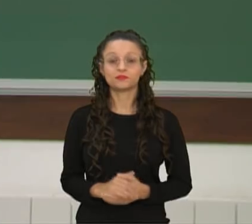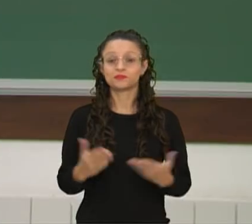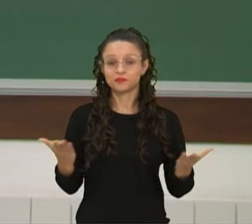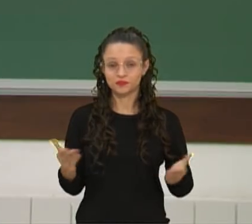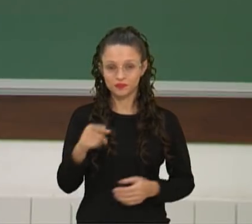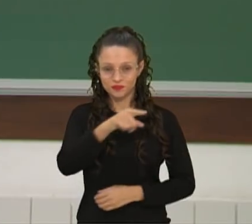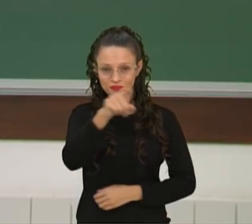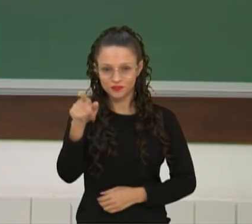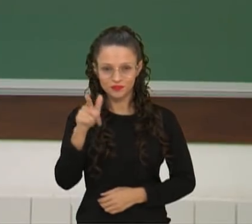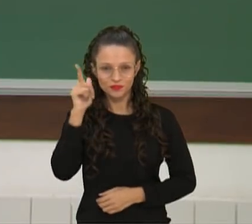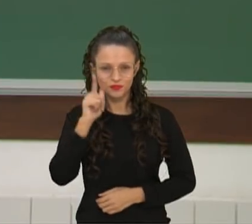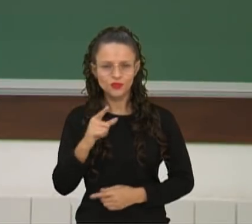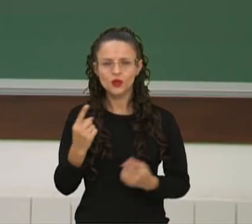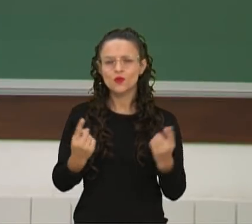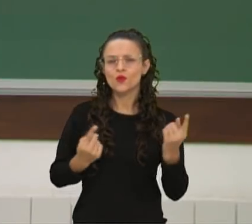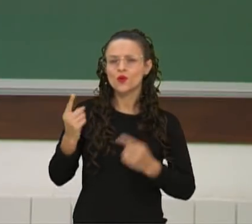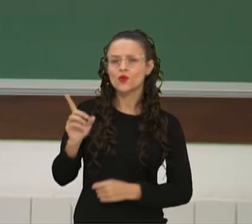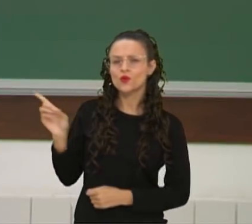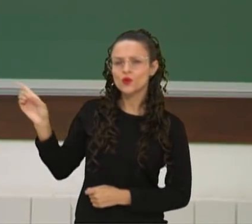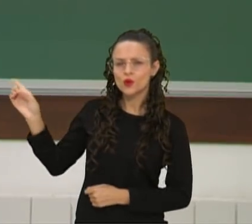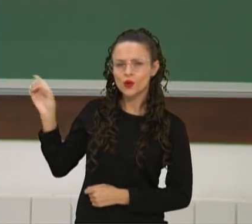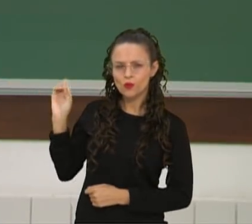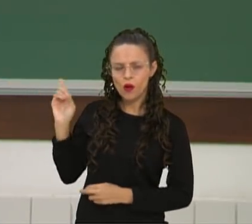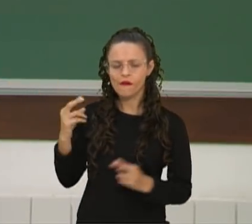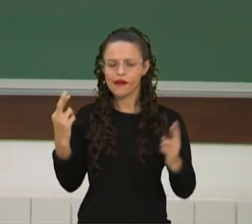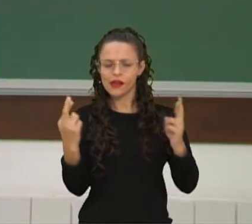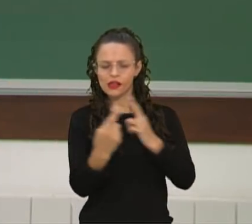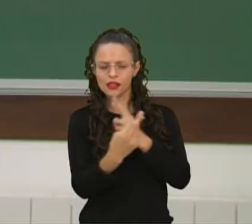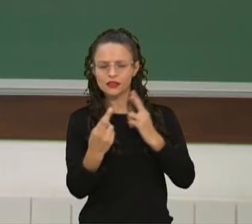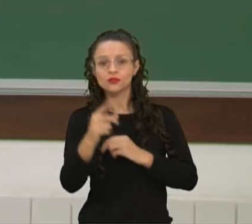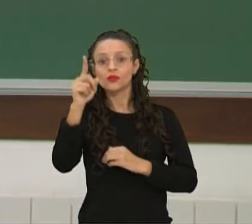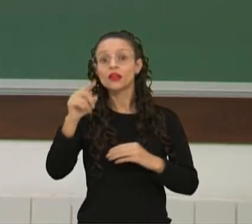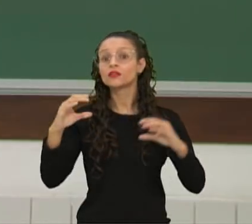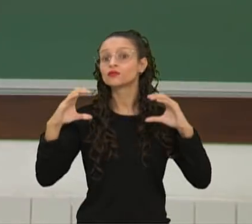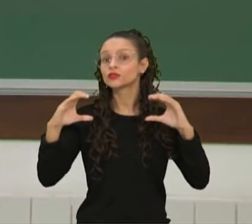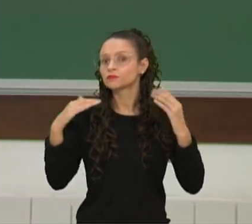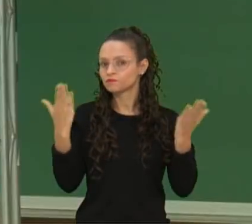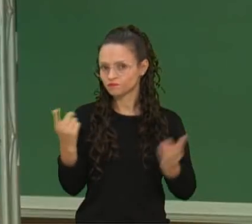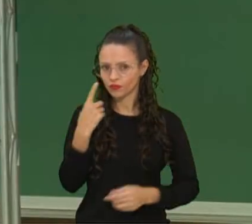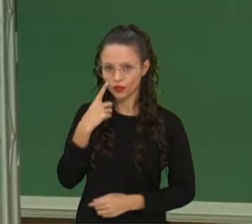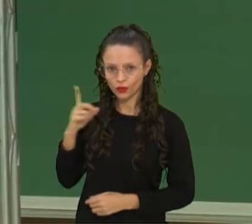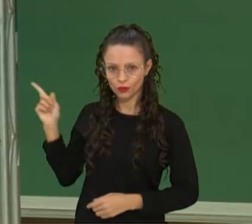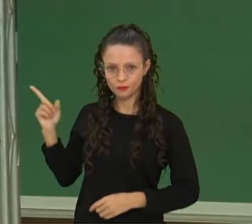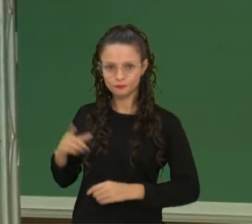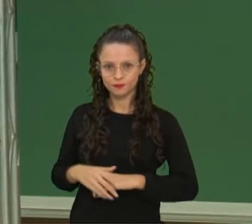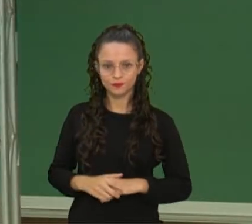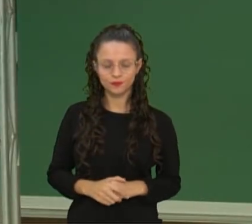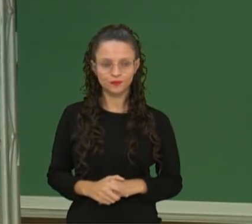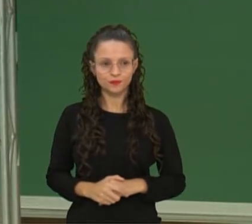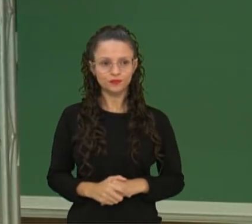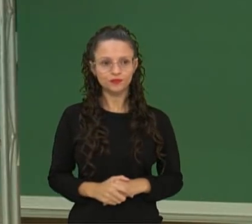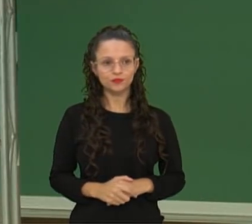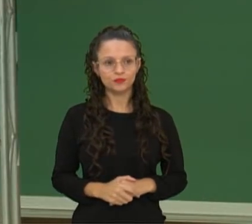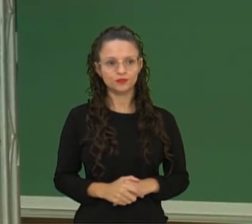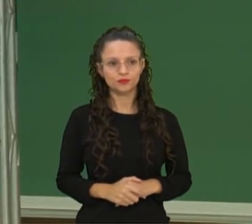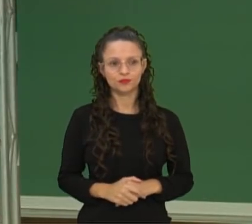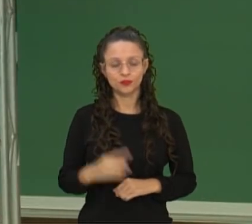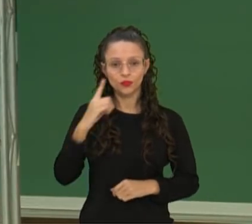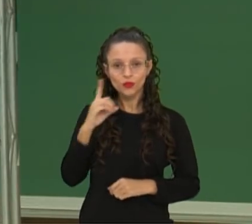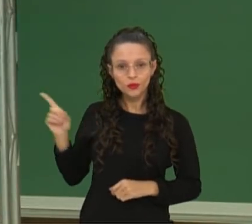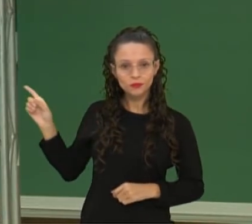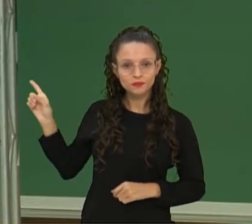E aí, conseguiram descobrir quais relações são funções aqui? Vamos ver? Olha só. Nós temos essa